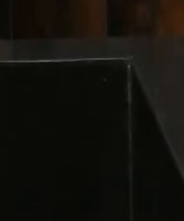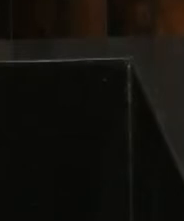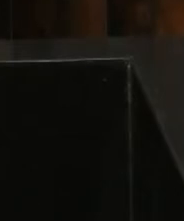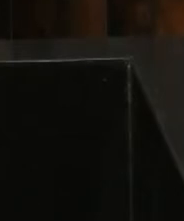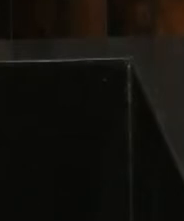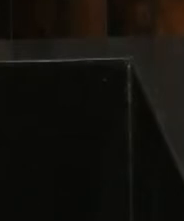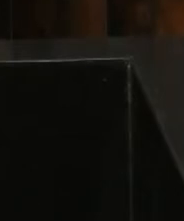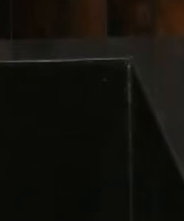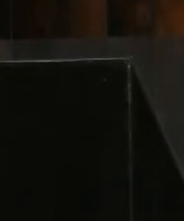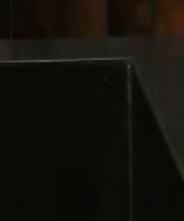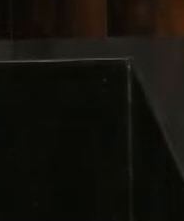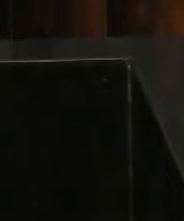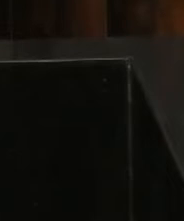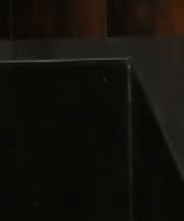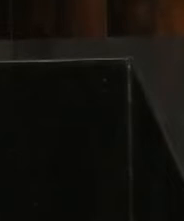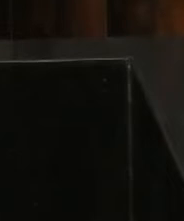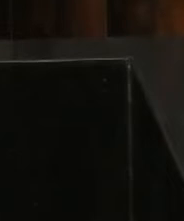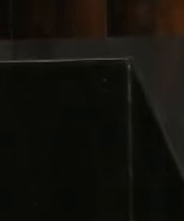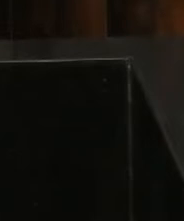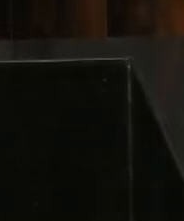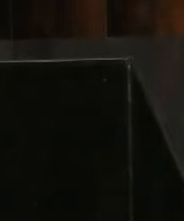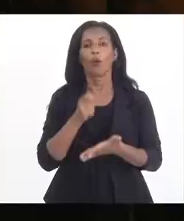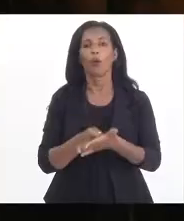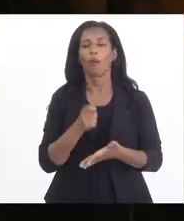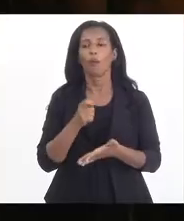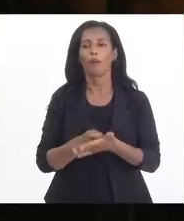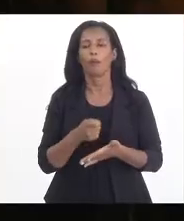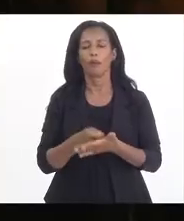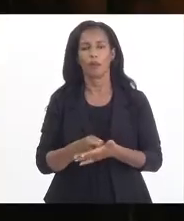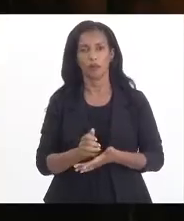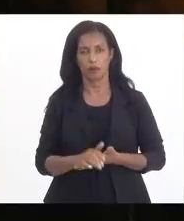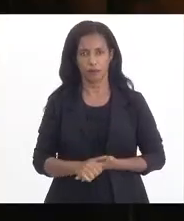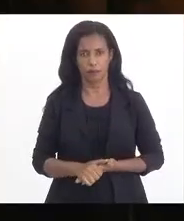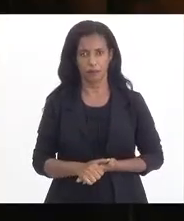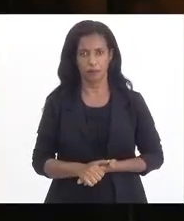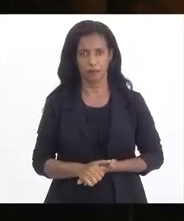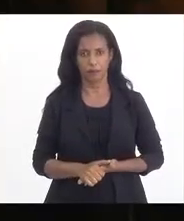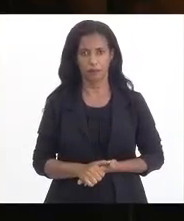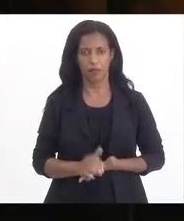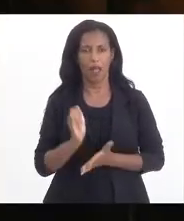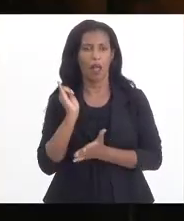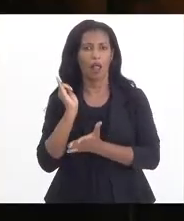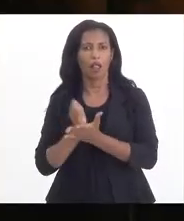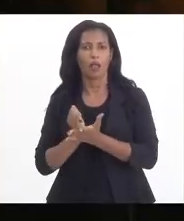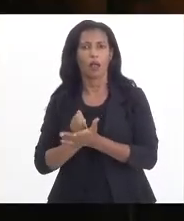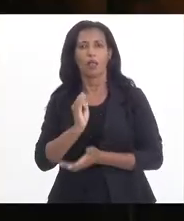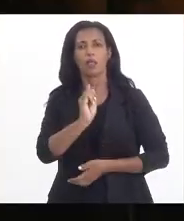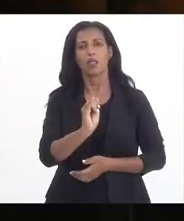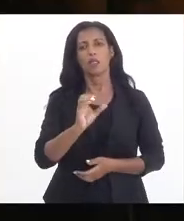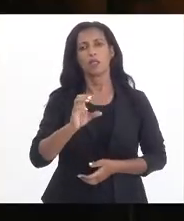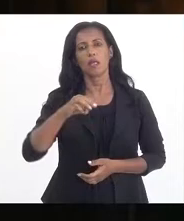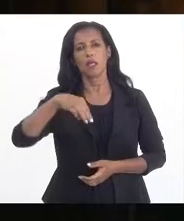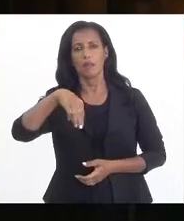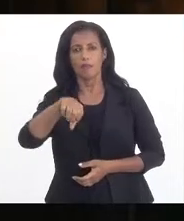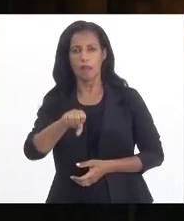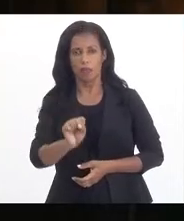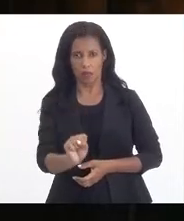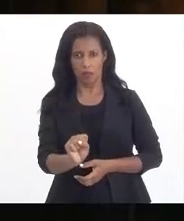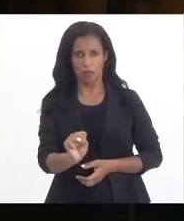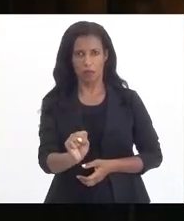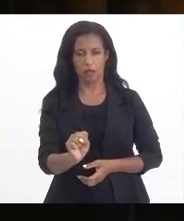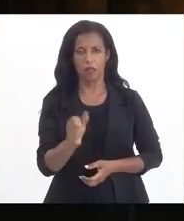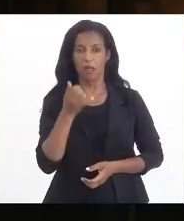inconstitucional a cobrança de alíquotas de ICMS